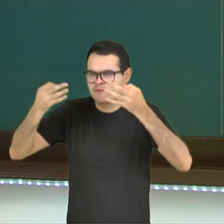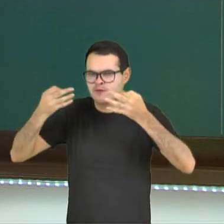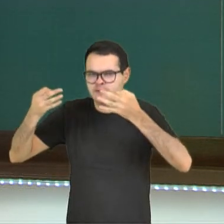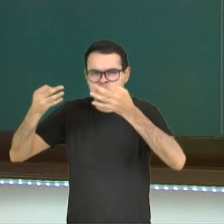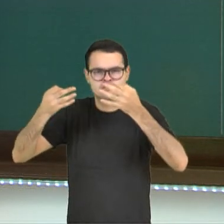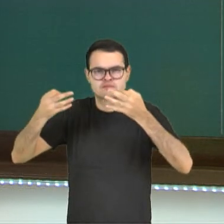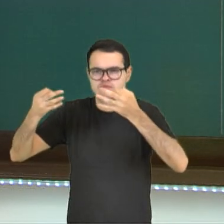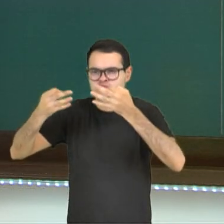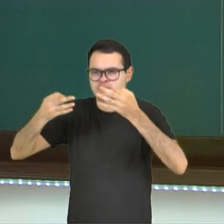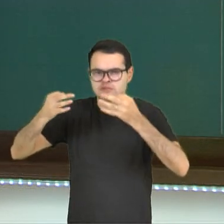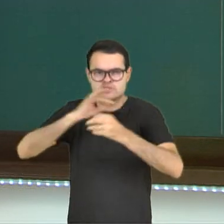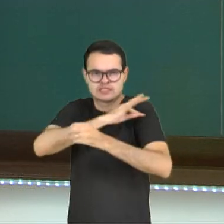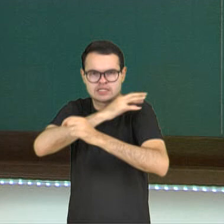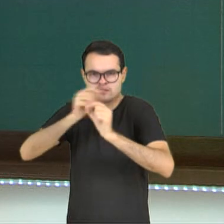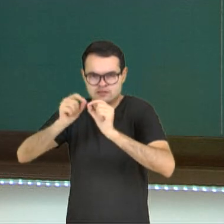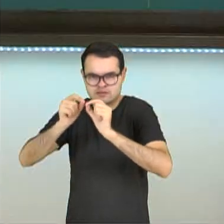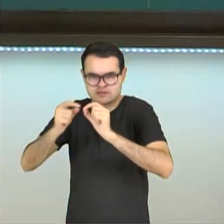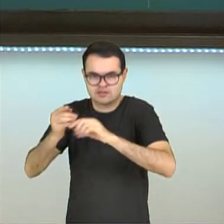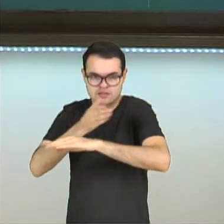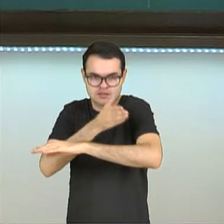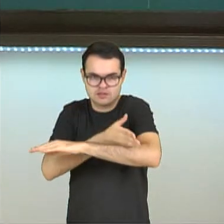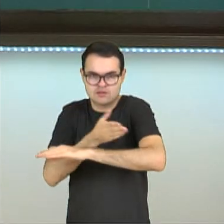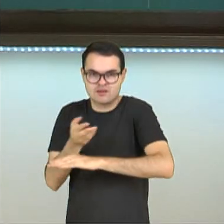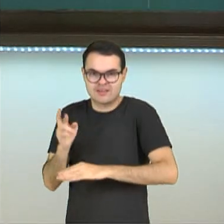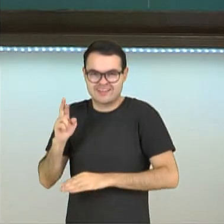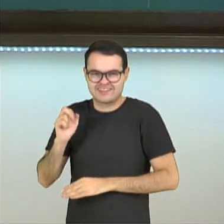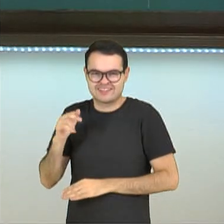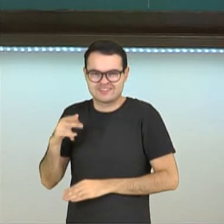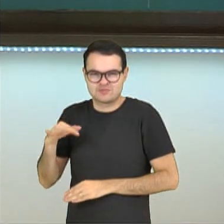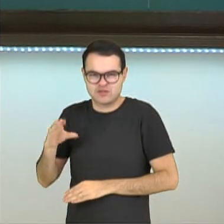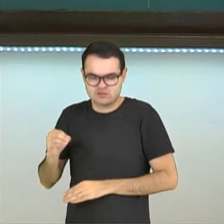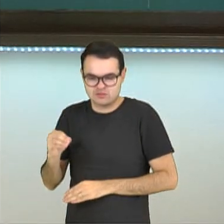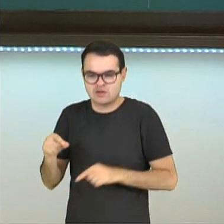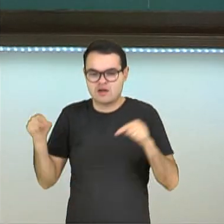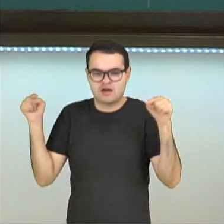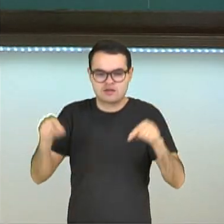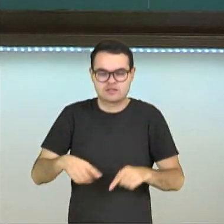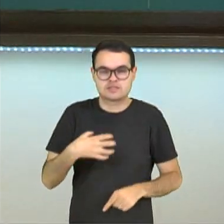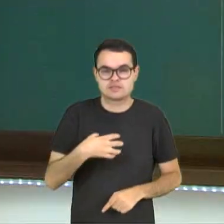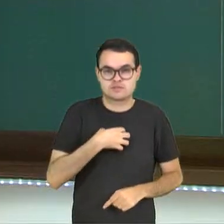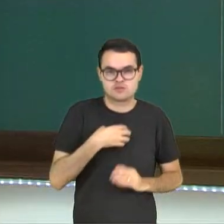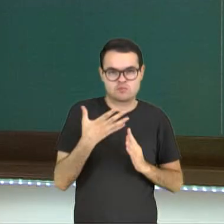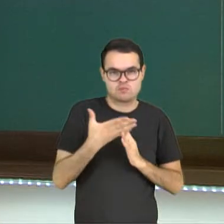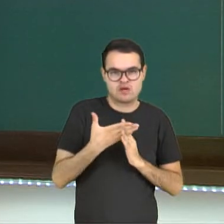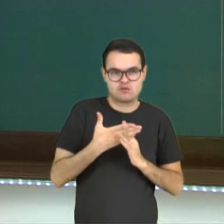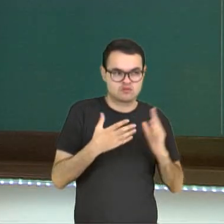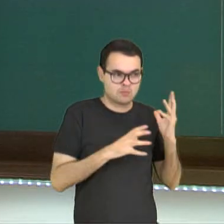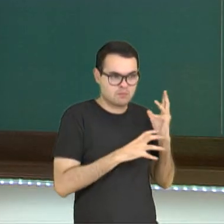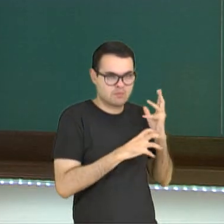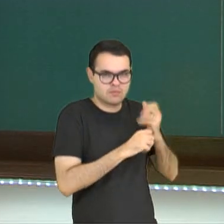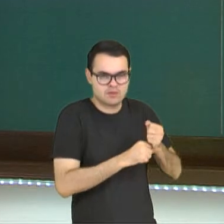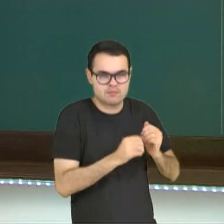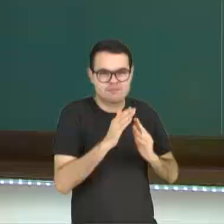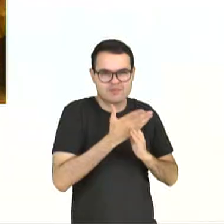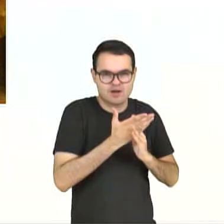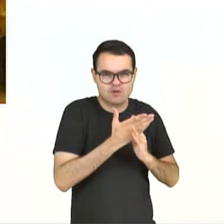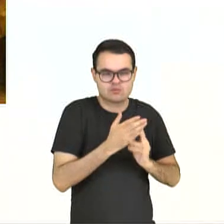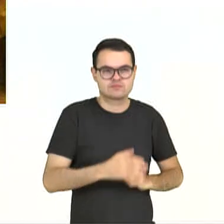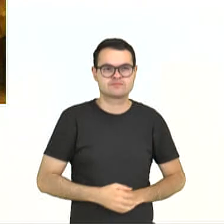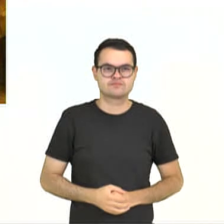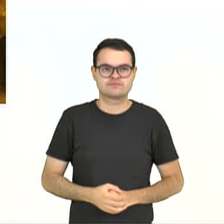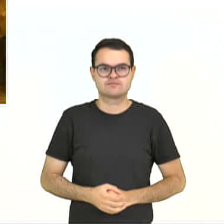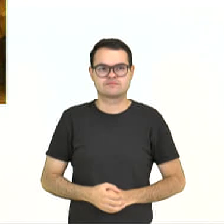lógico, as técnicas do Renascimento, aqui a gente vai buscar o sentimentalismo do Barroco, tá? Mais uma vez